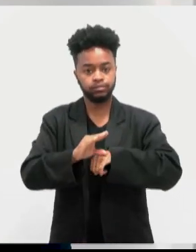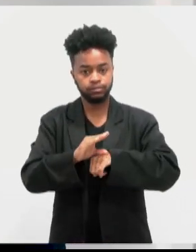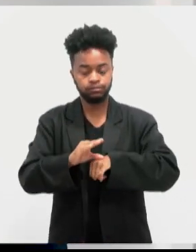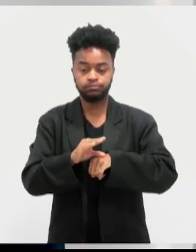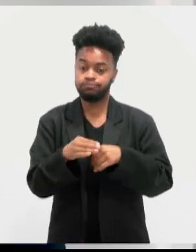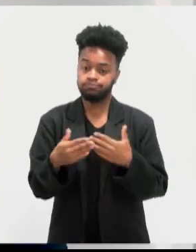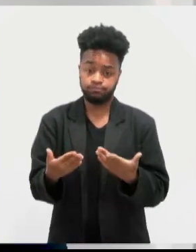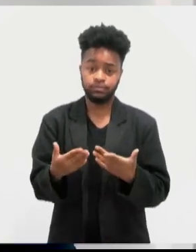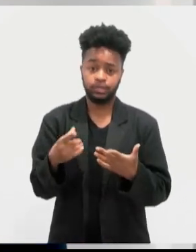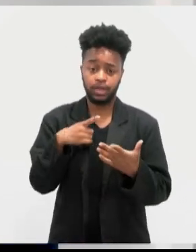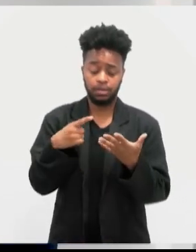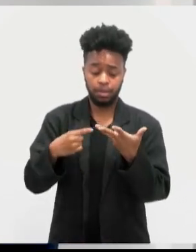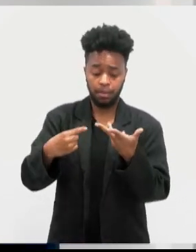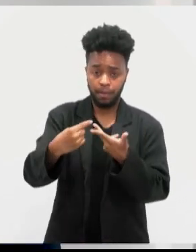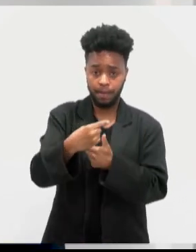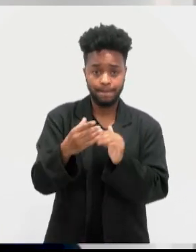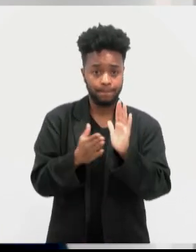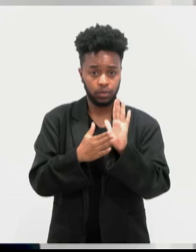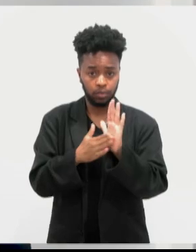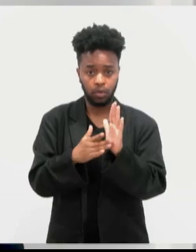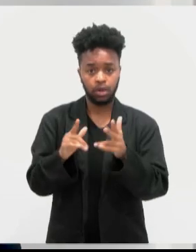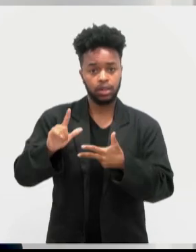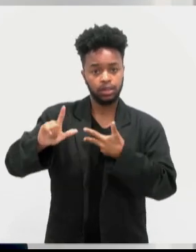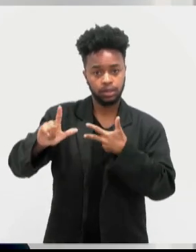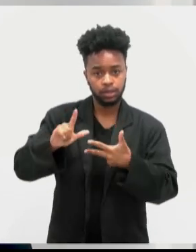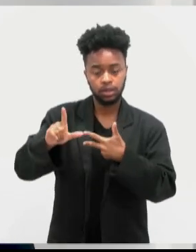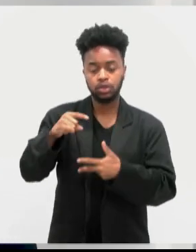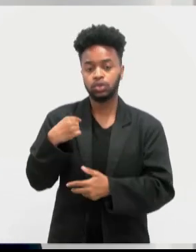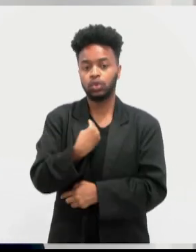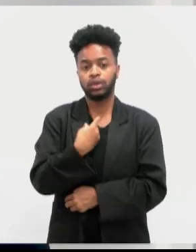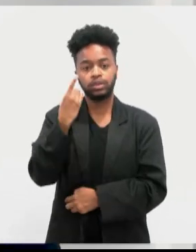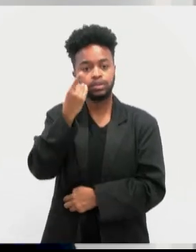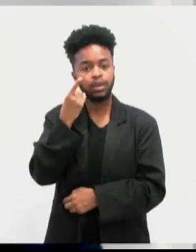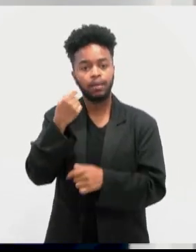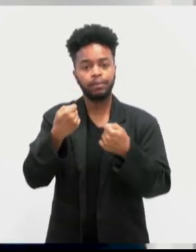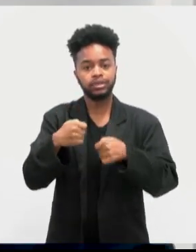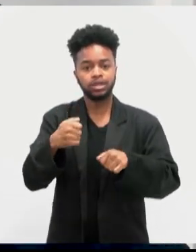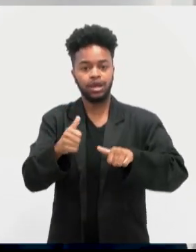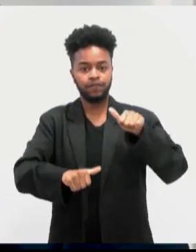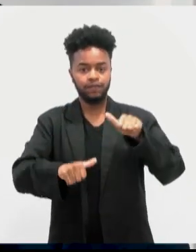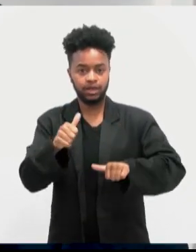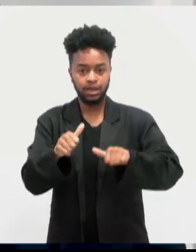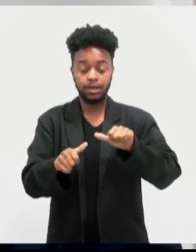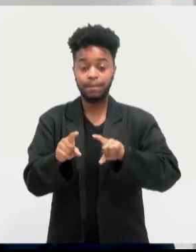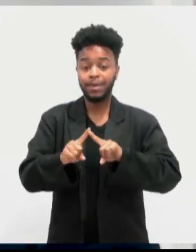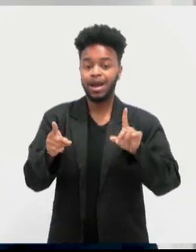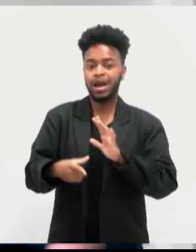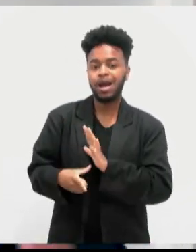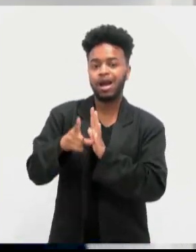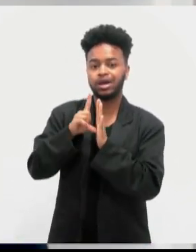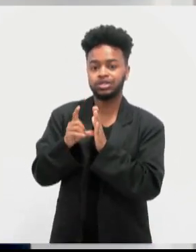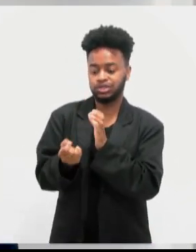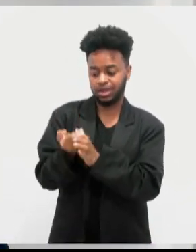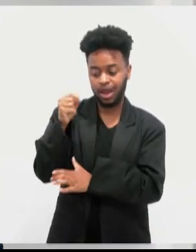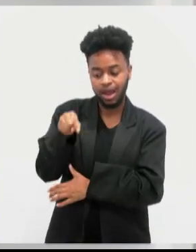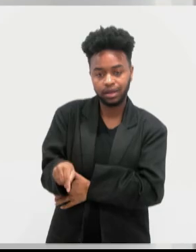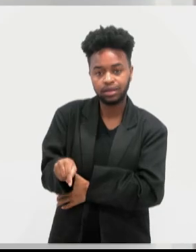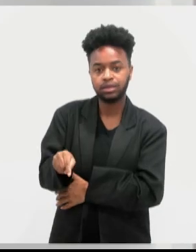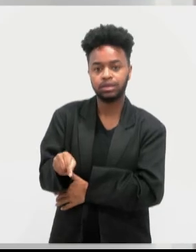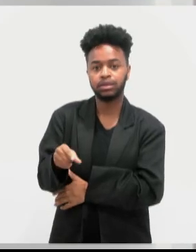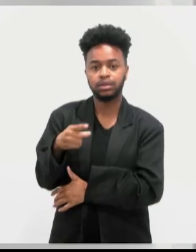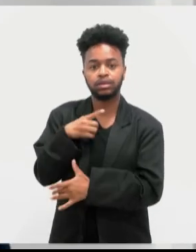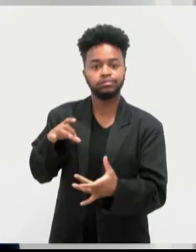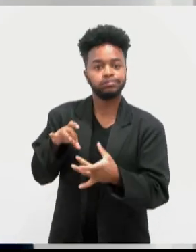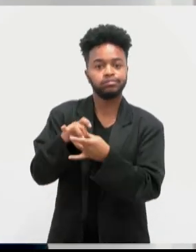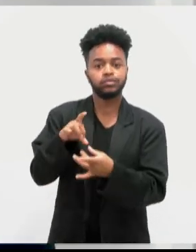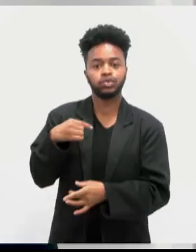enfim, todas essas proposições legislativas que nós, deputados, teremos que apreciar. E antes de entrar em tramitação na Casa, vão passar pela nossa